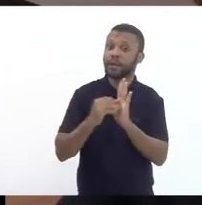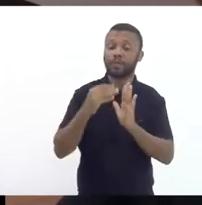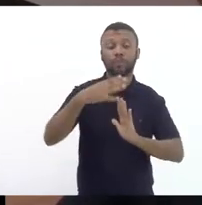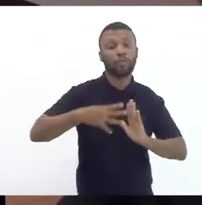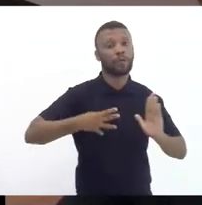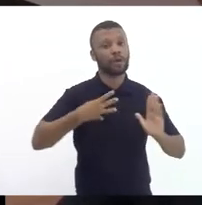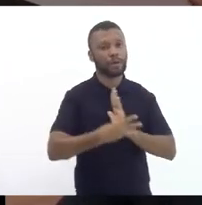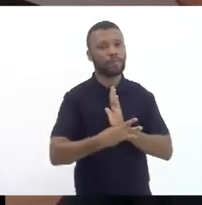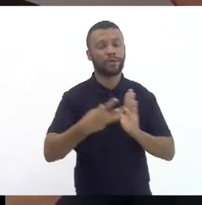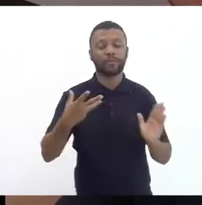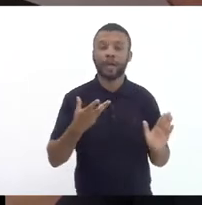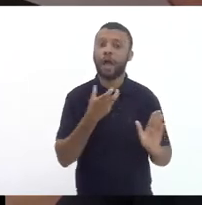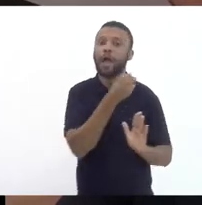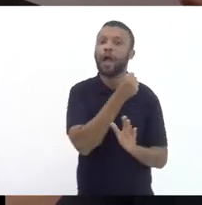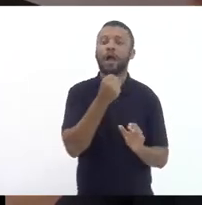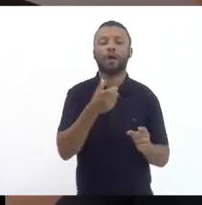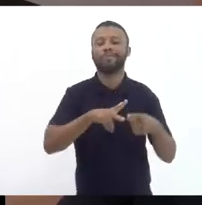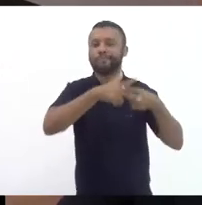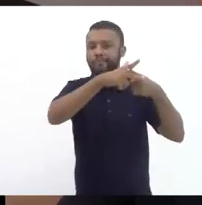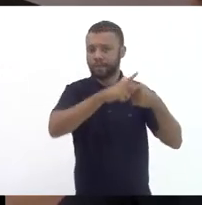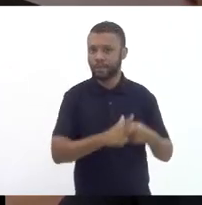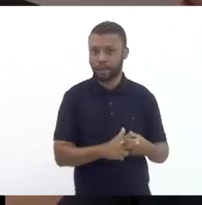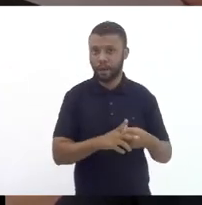mas eles estão garageados.